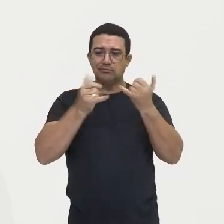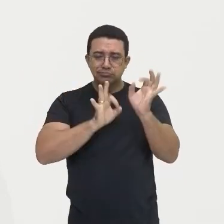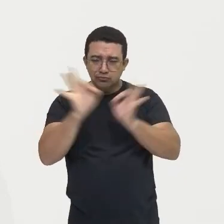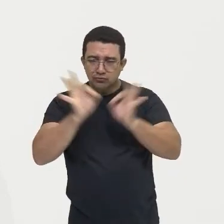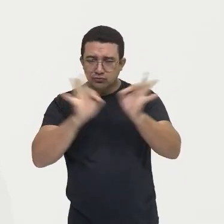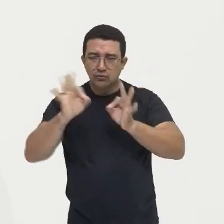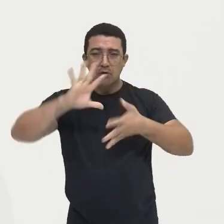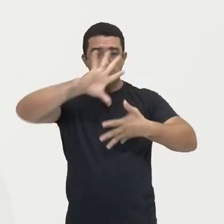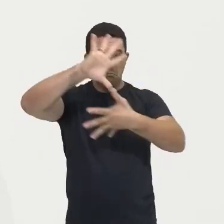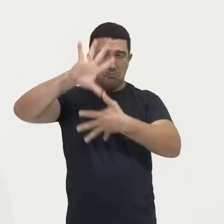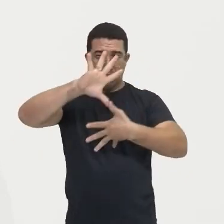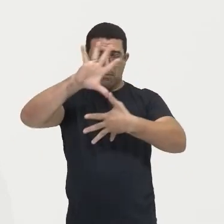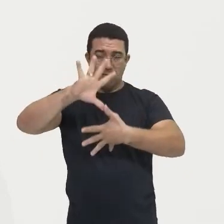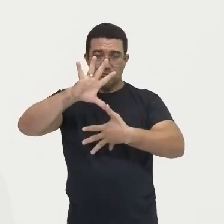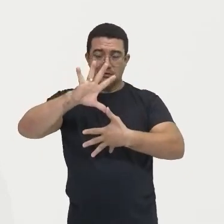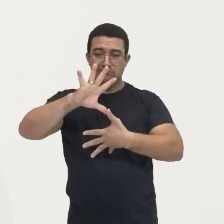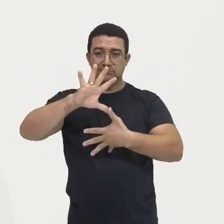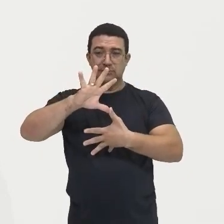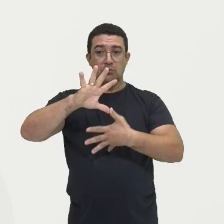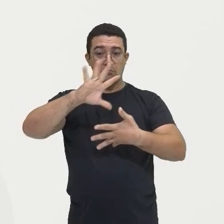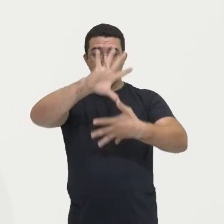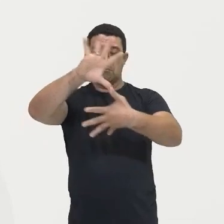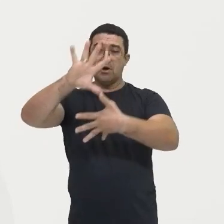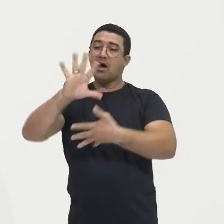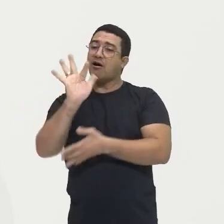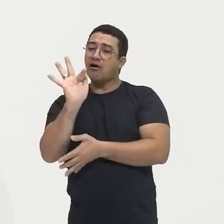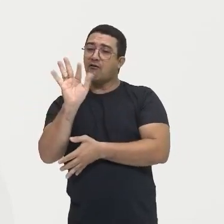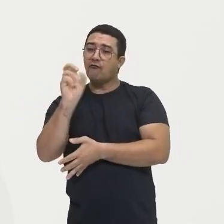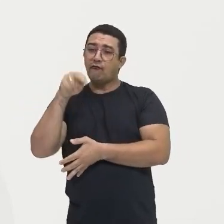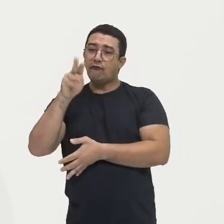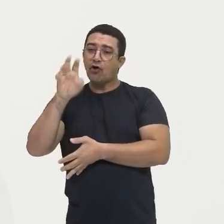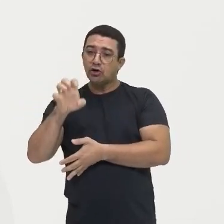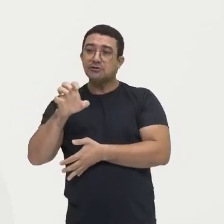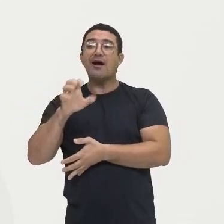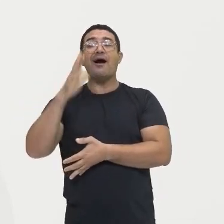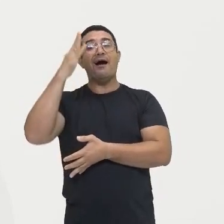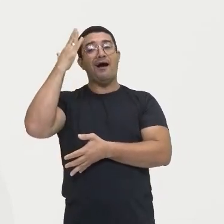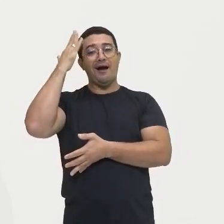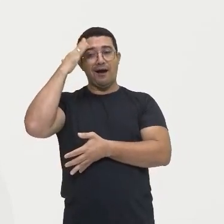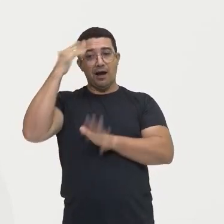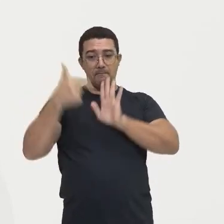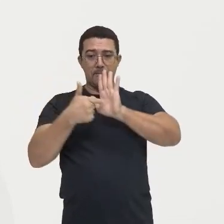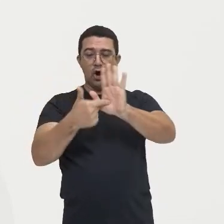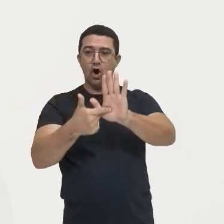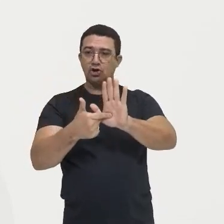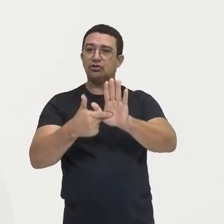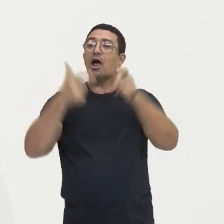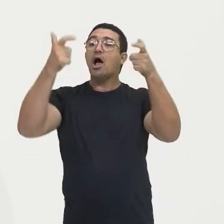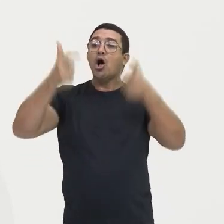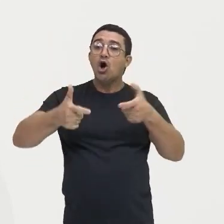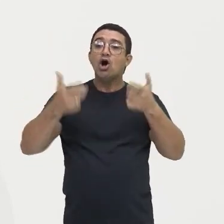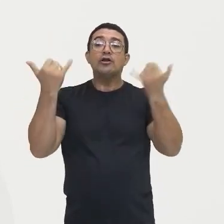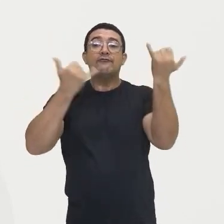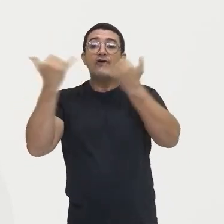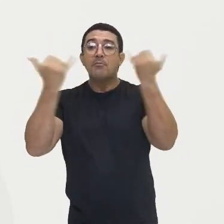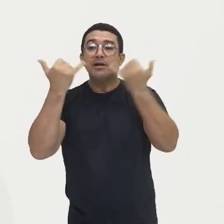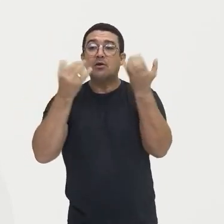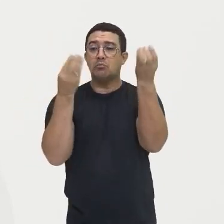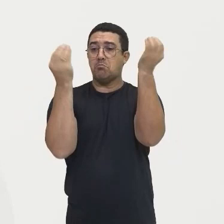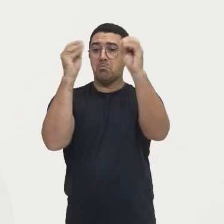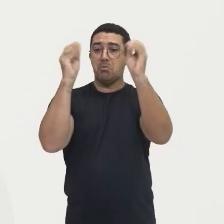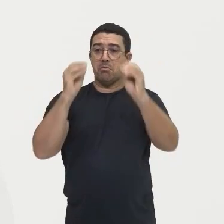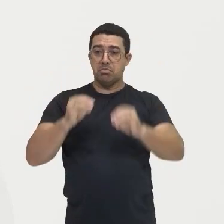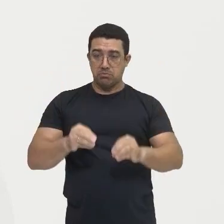mapa, certo? É ele que vai dizer de onde eu busquei os dados para eu confeccionar o mapa. E